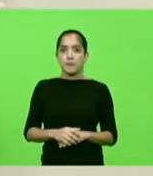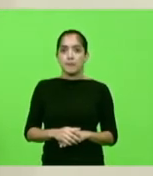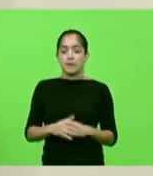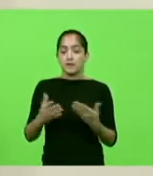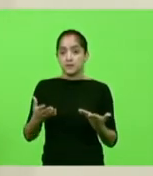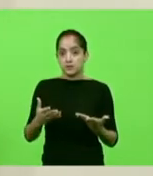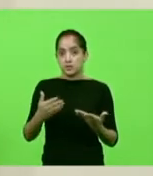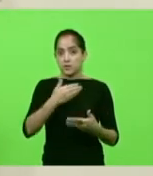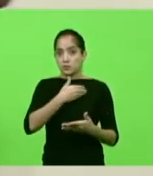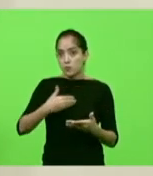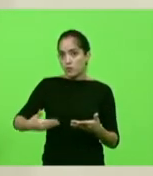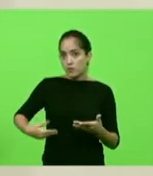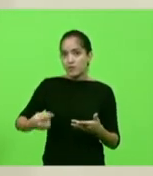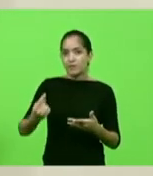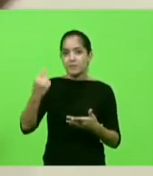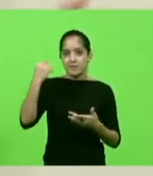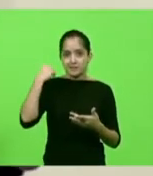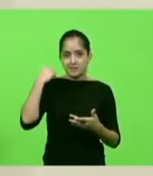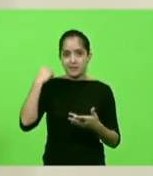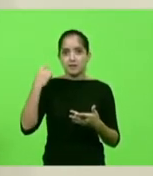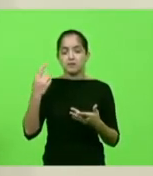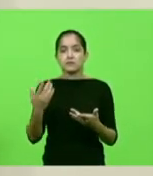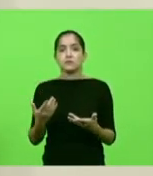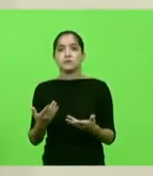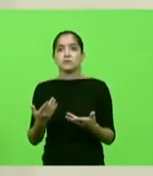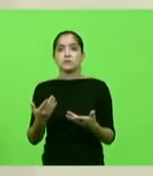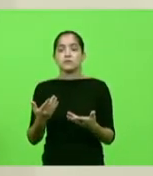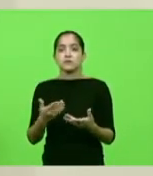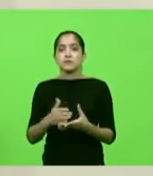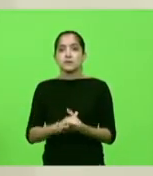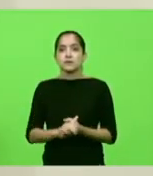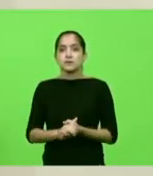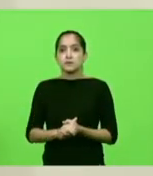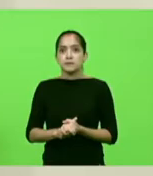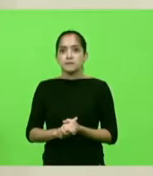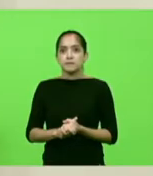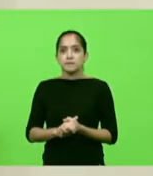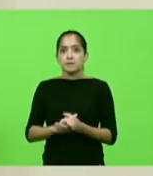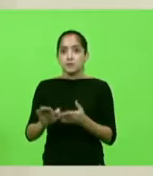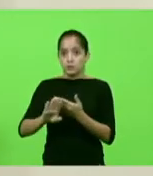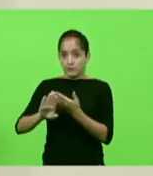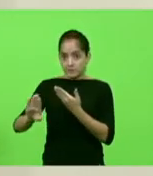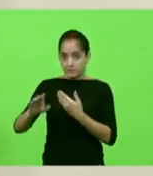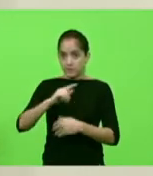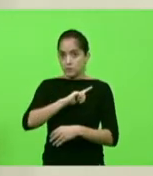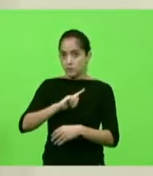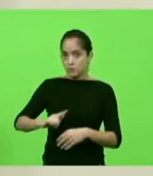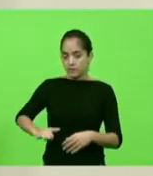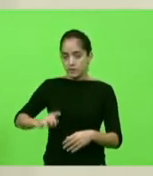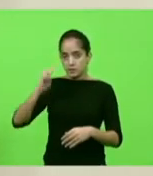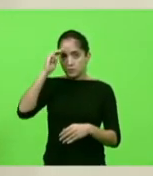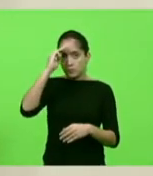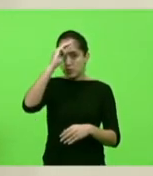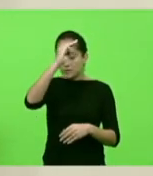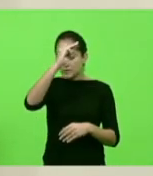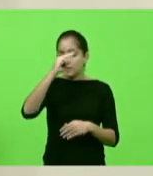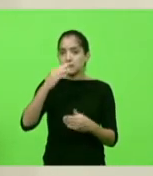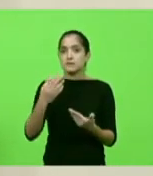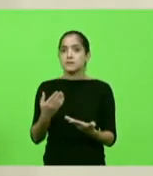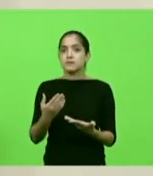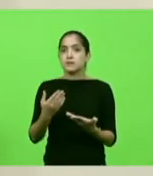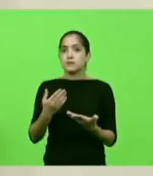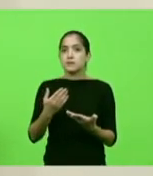desde o governo passado, vamos dizer, desde do afastamento do governador Moisés, nós estávamos